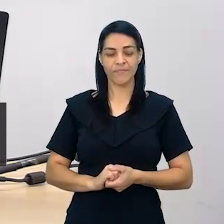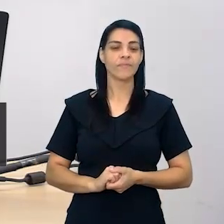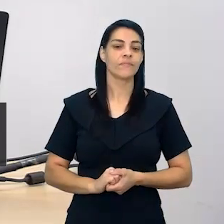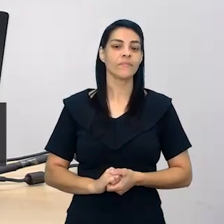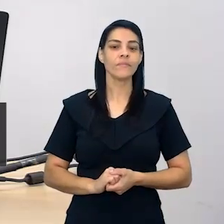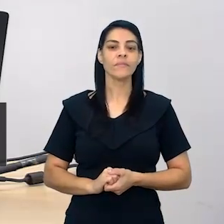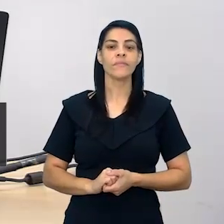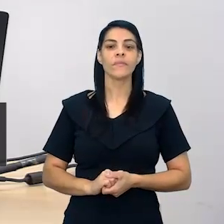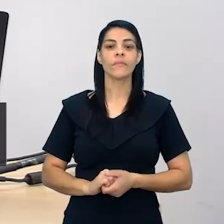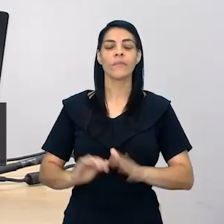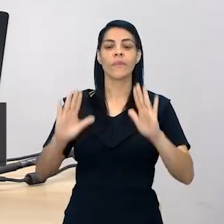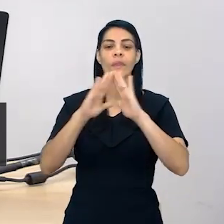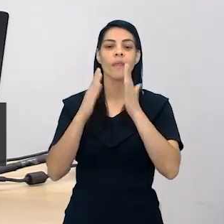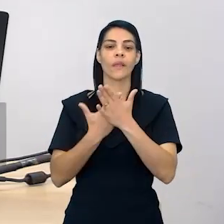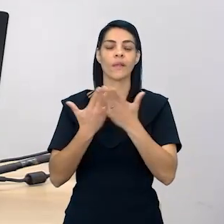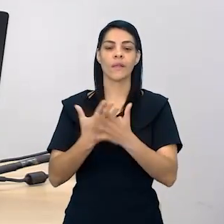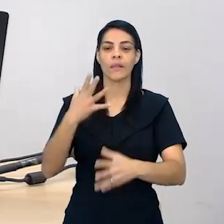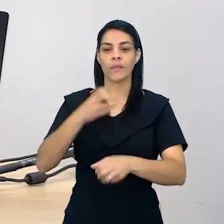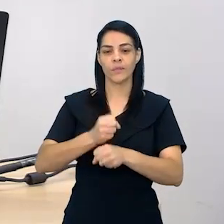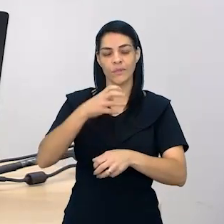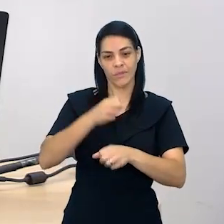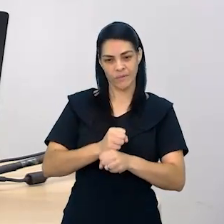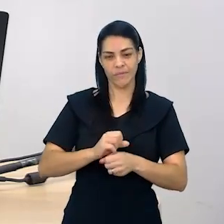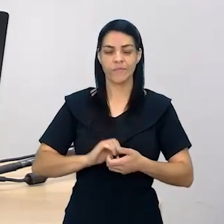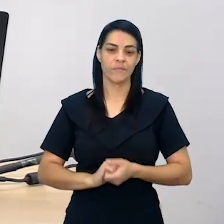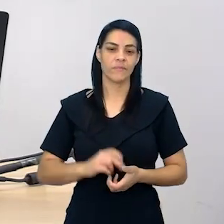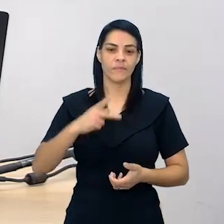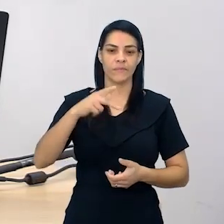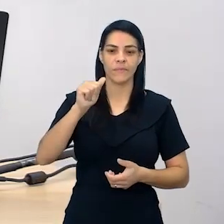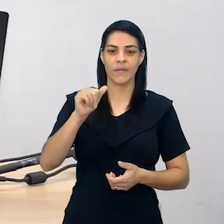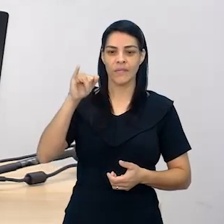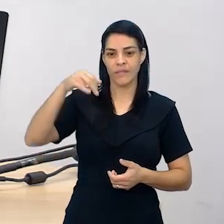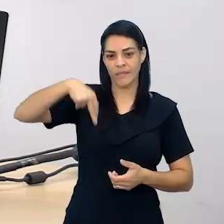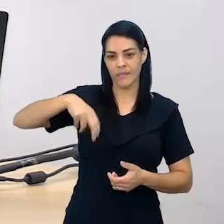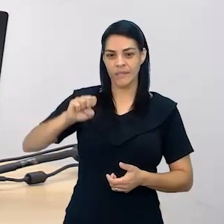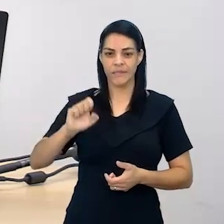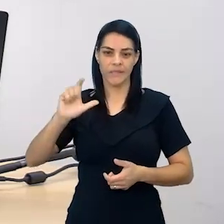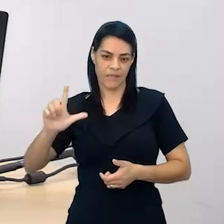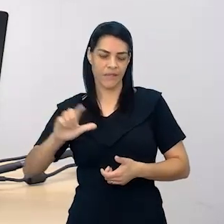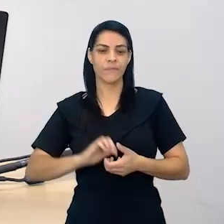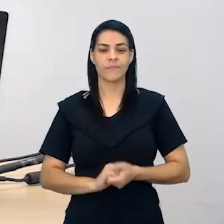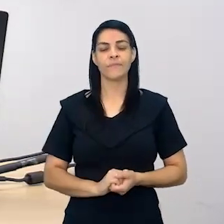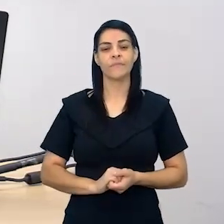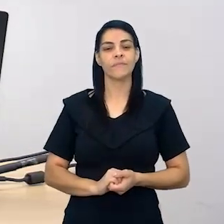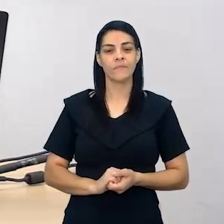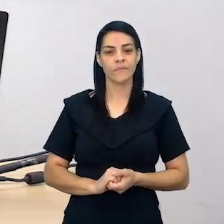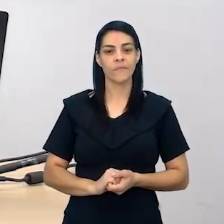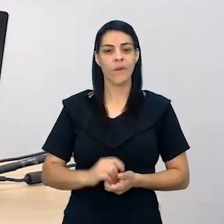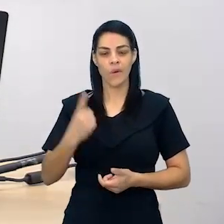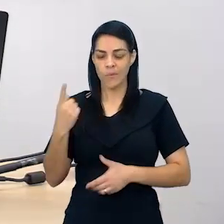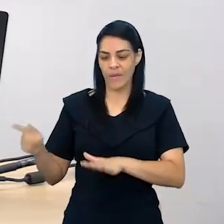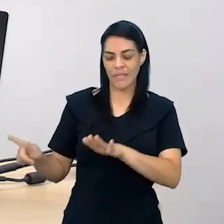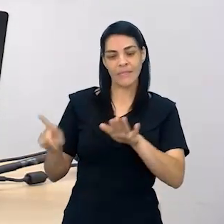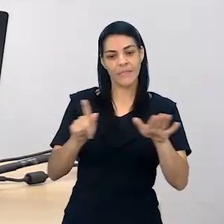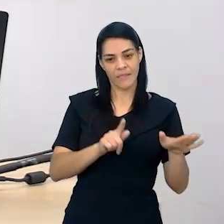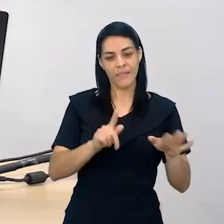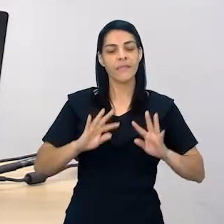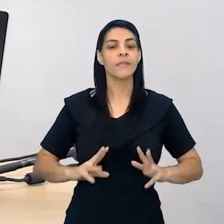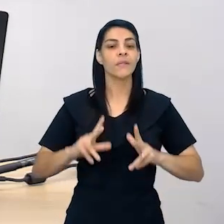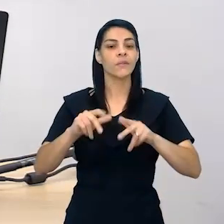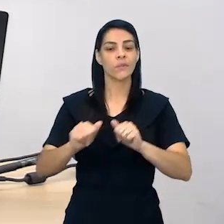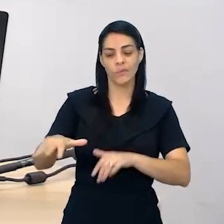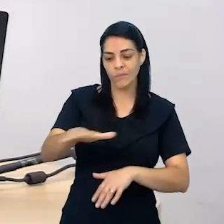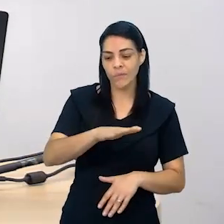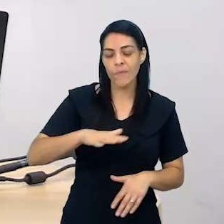exatamente o tema da TPC de hoje é painel escola Total A gente já vem uma semana né todas